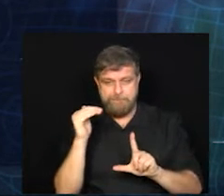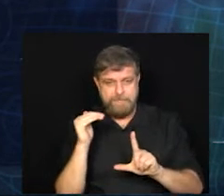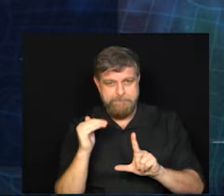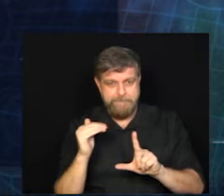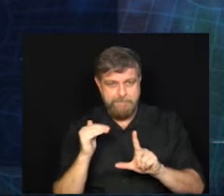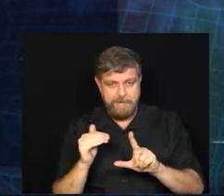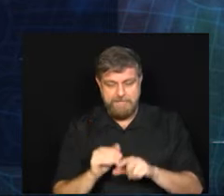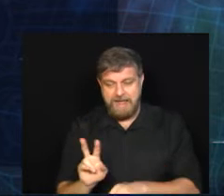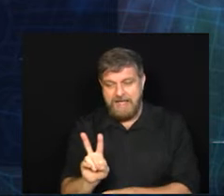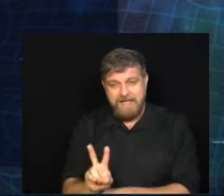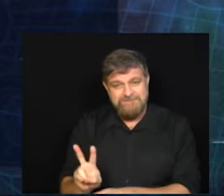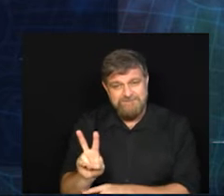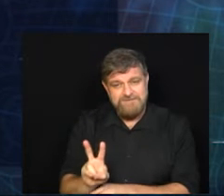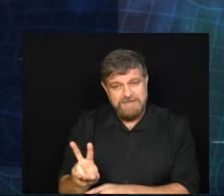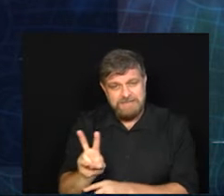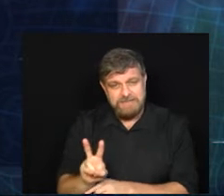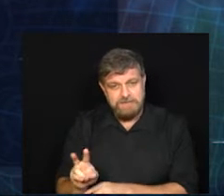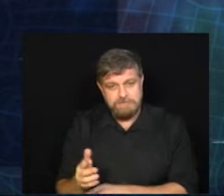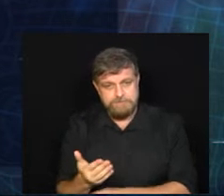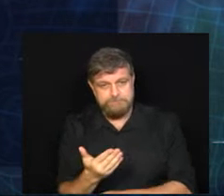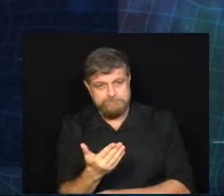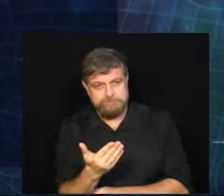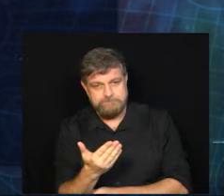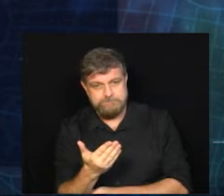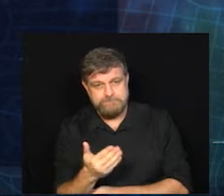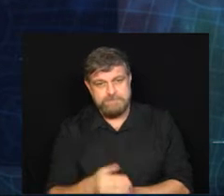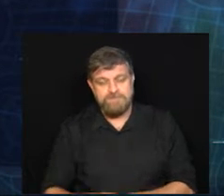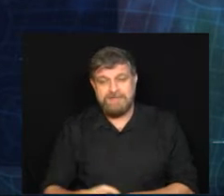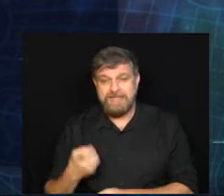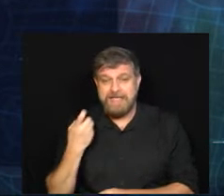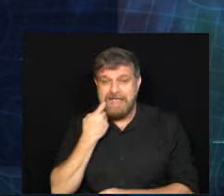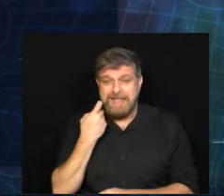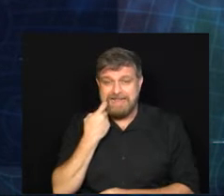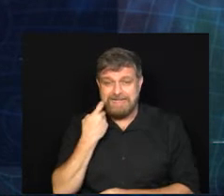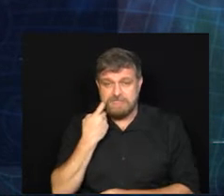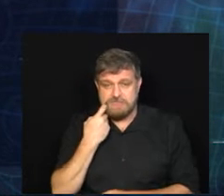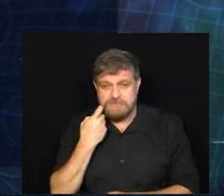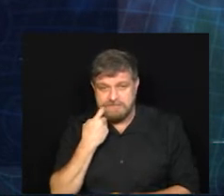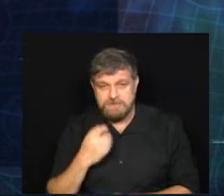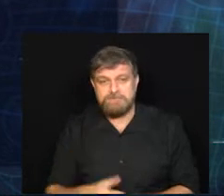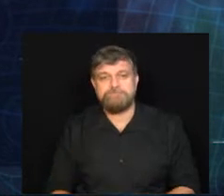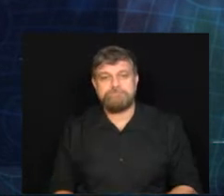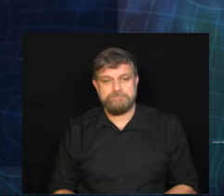6.769, Valinhos 6.710, Itatiba